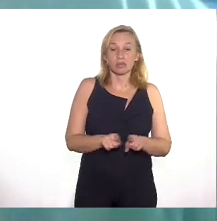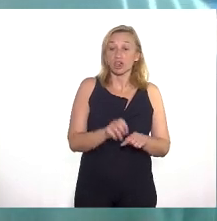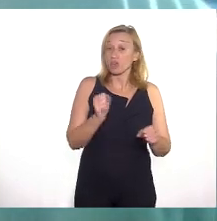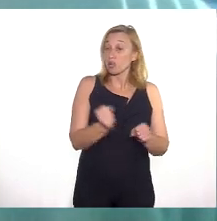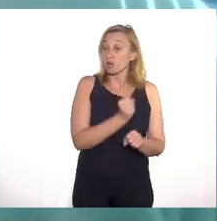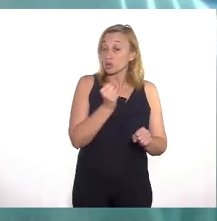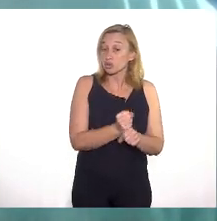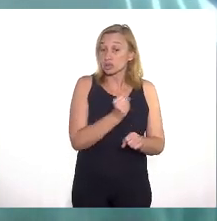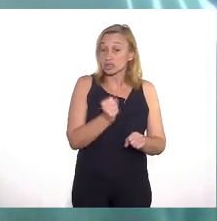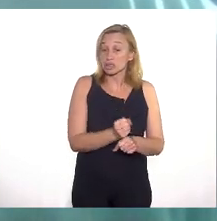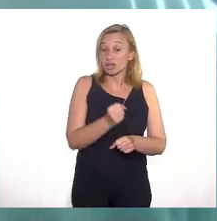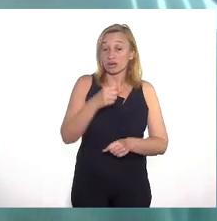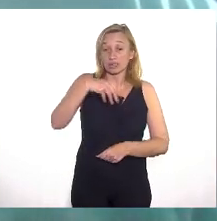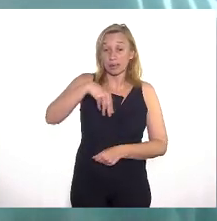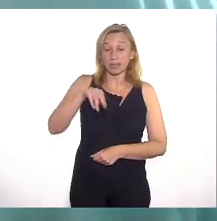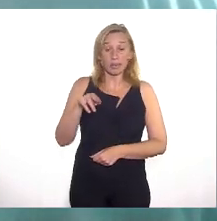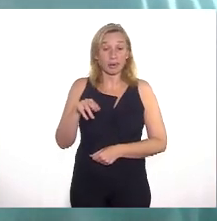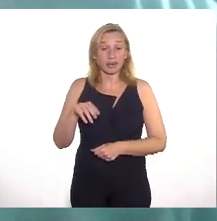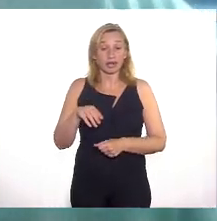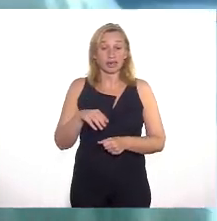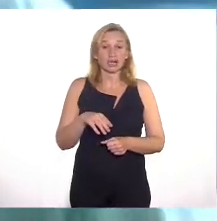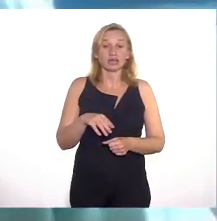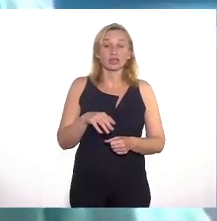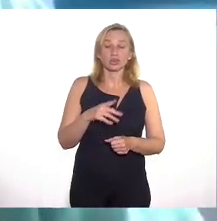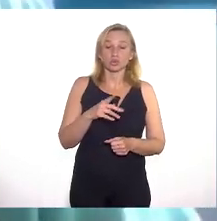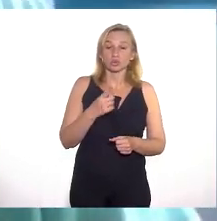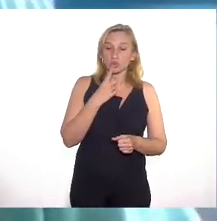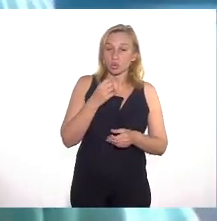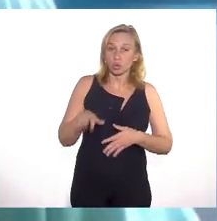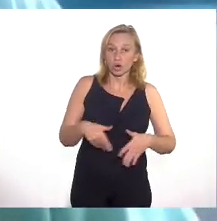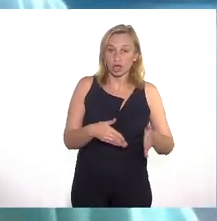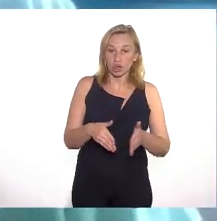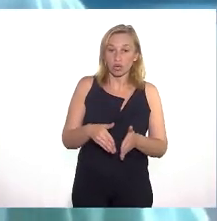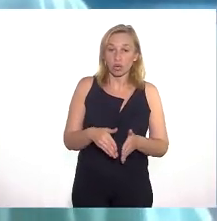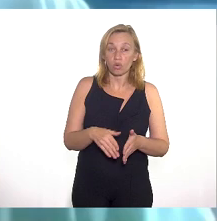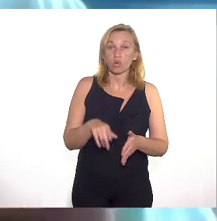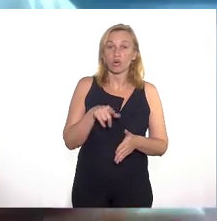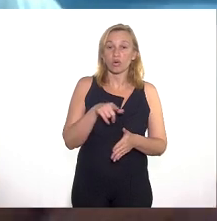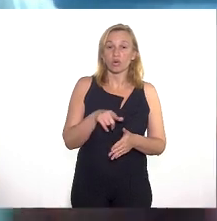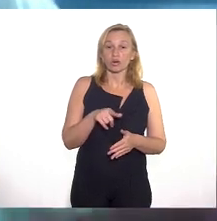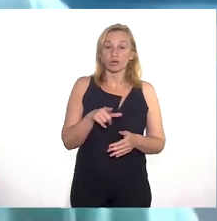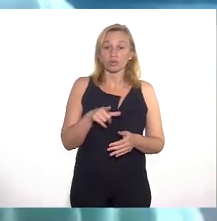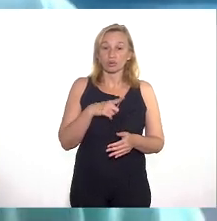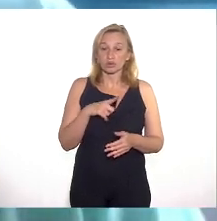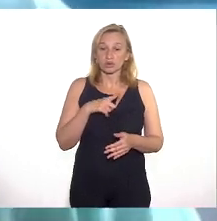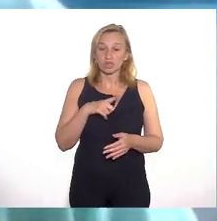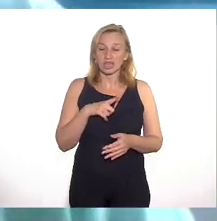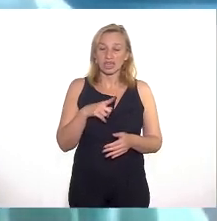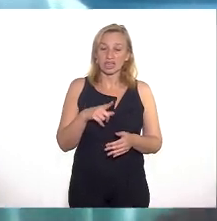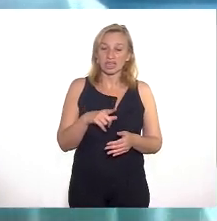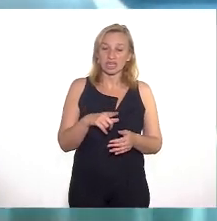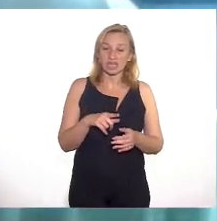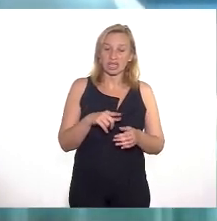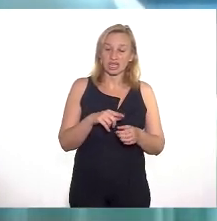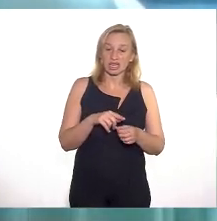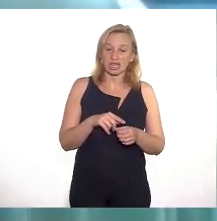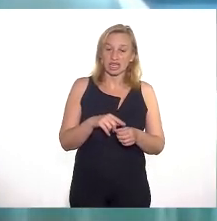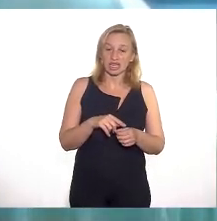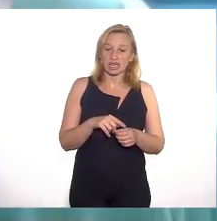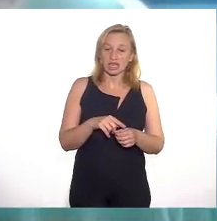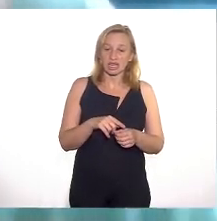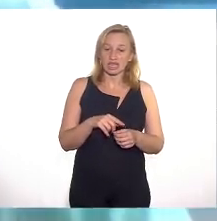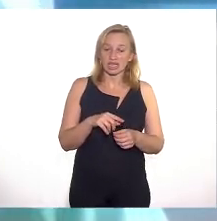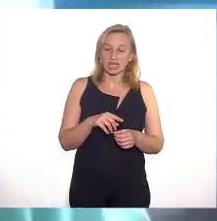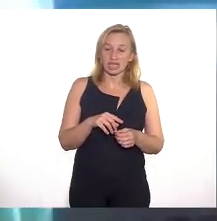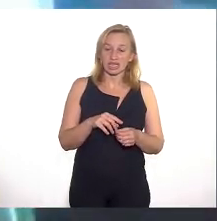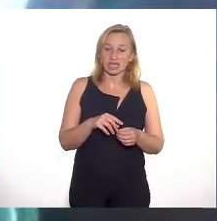na margem, esse foi um dos pontos que o Luiz Paulo levantou, você tem que, quando tem aquelas tragédias, sobretudo na região serrana,